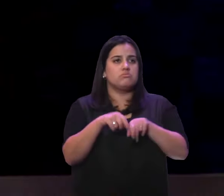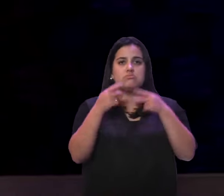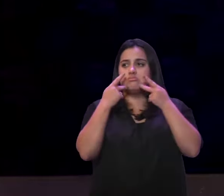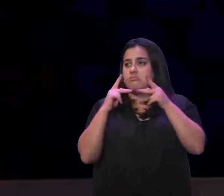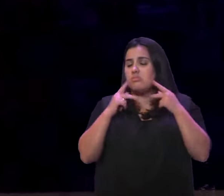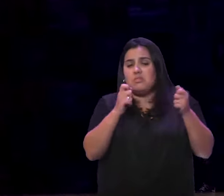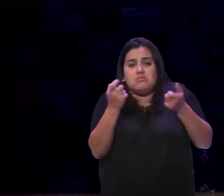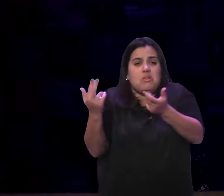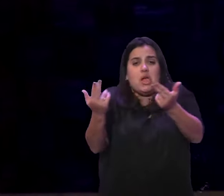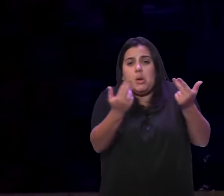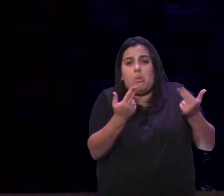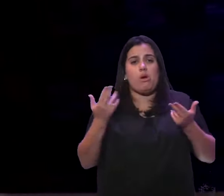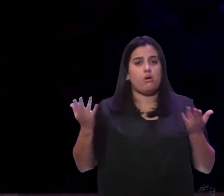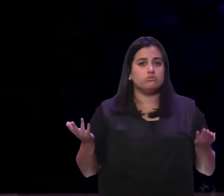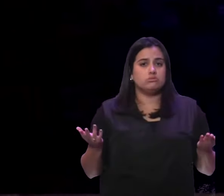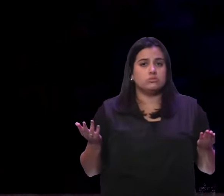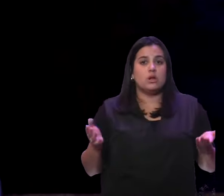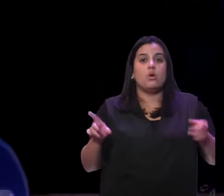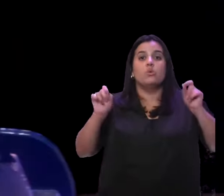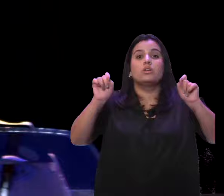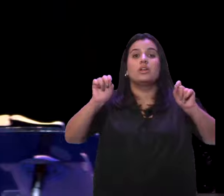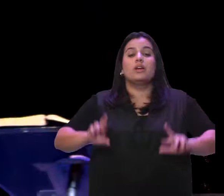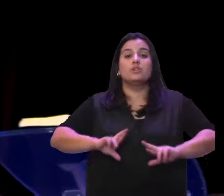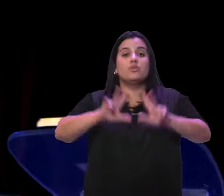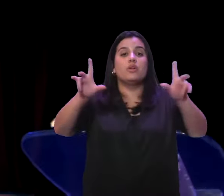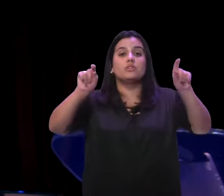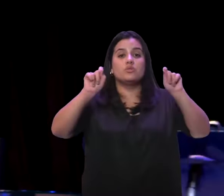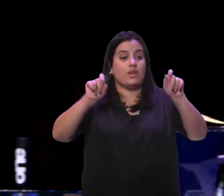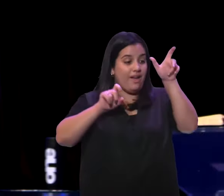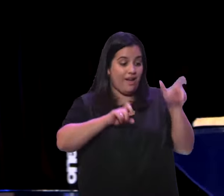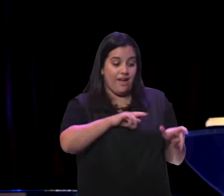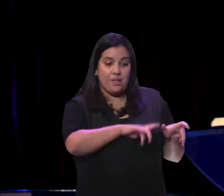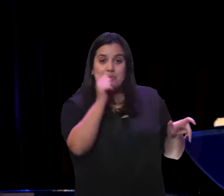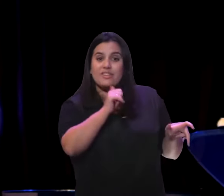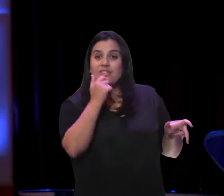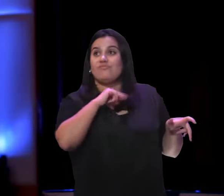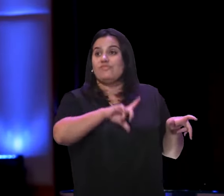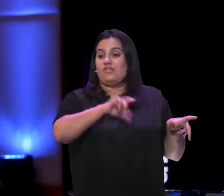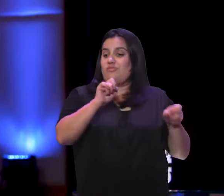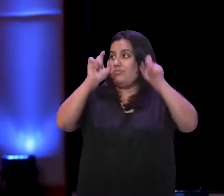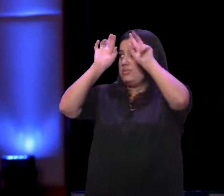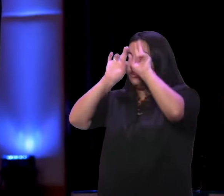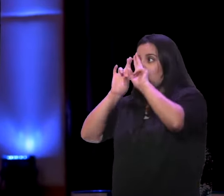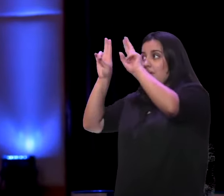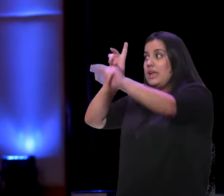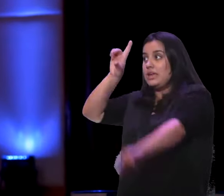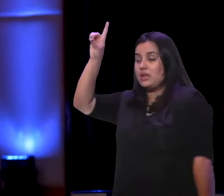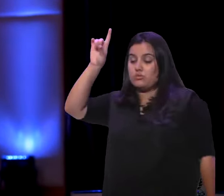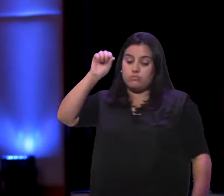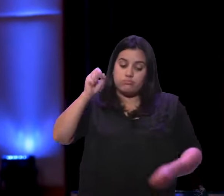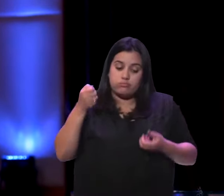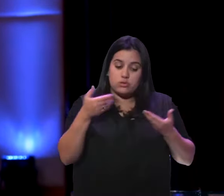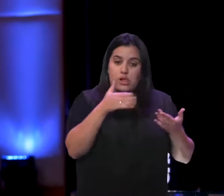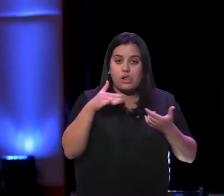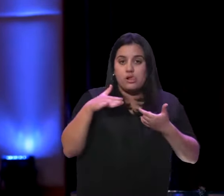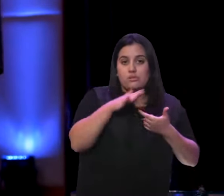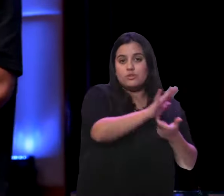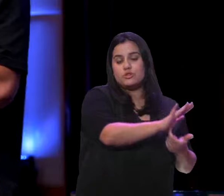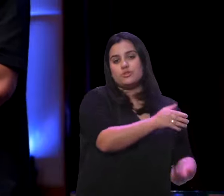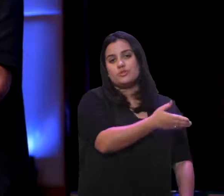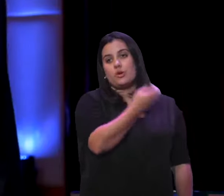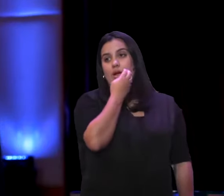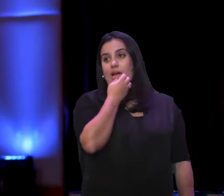coisas, está tudo igual. A diferença é que uma menina decidiu ser reverente na presença de Deus, e Deus se revelou para ela.